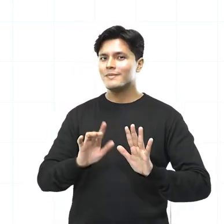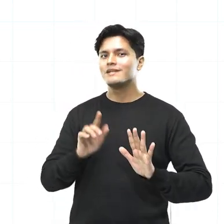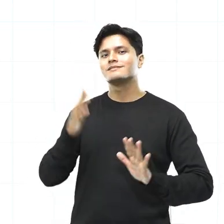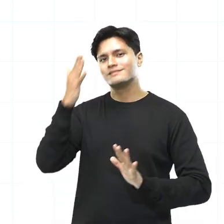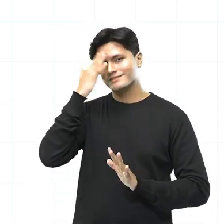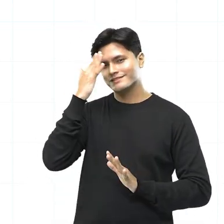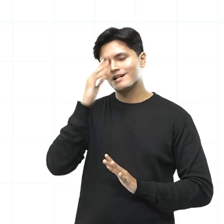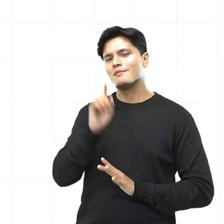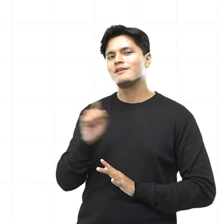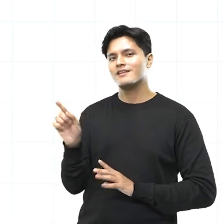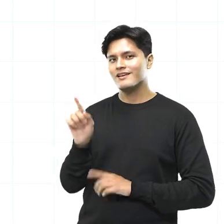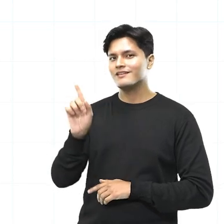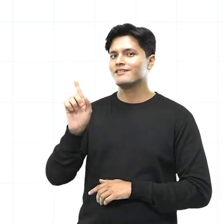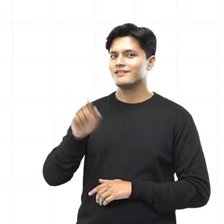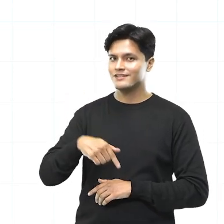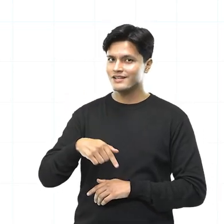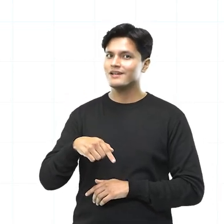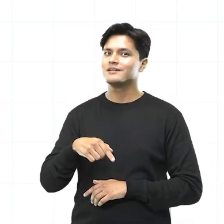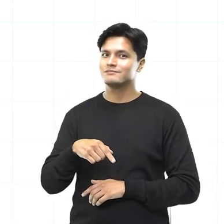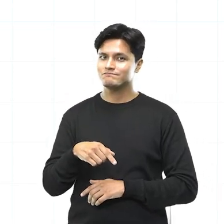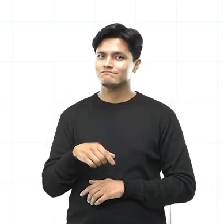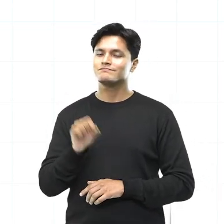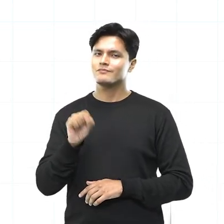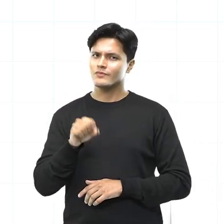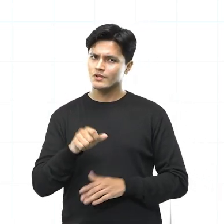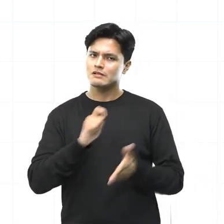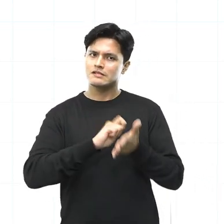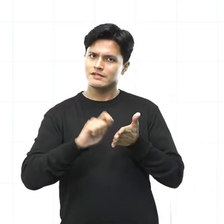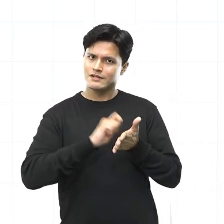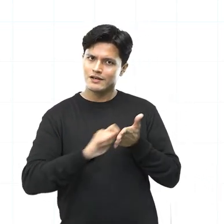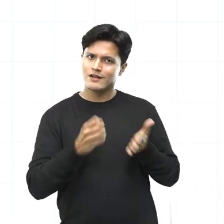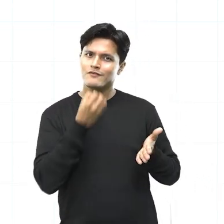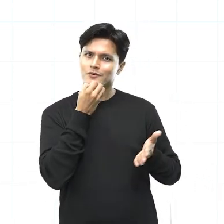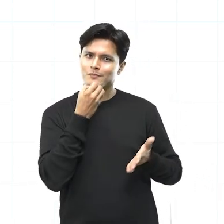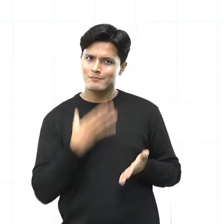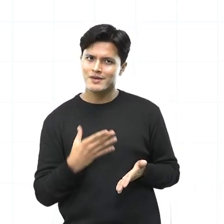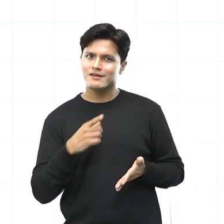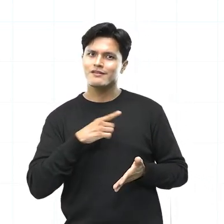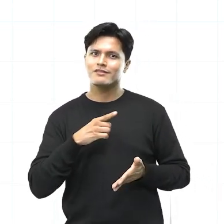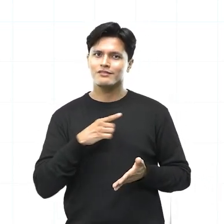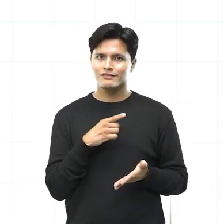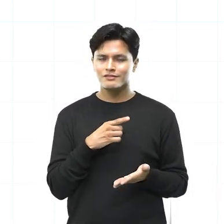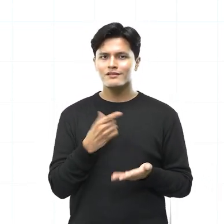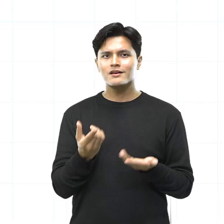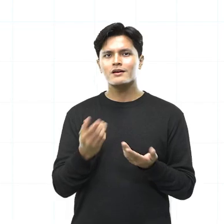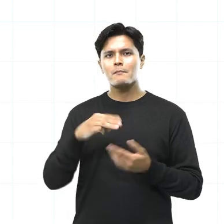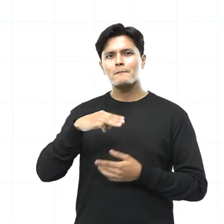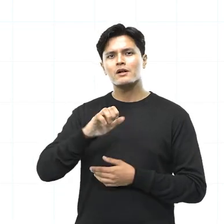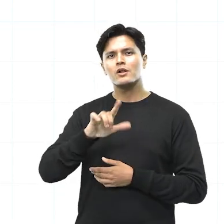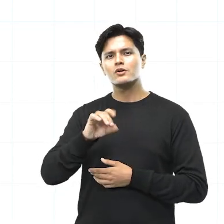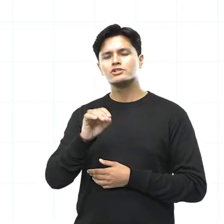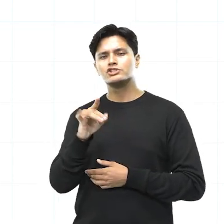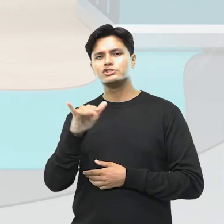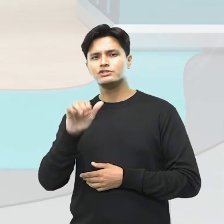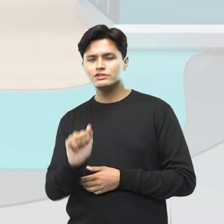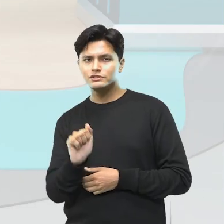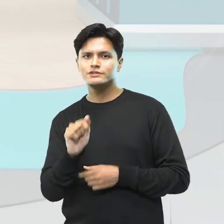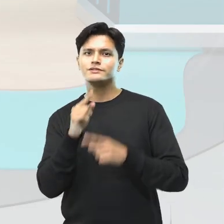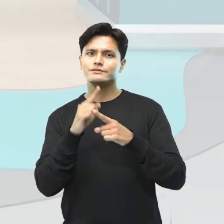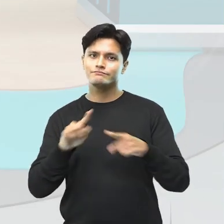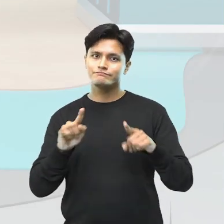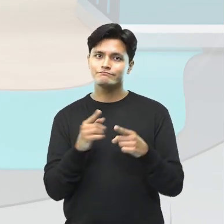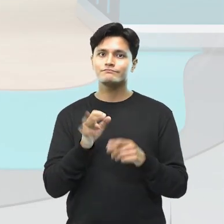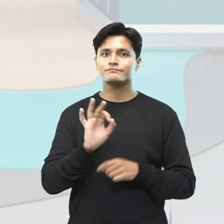é, porque ele escreveu e muito bem, né? Dava melodia aos seus textos, tá? Então ele diz que